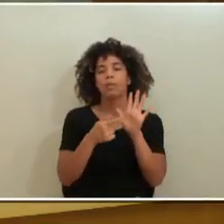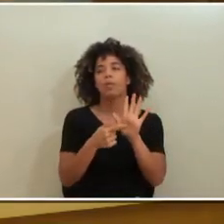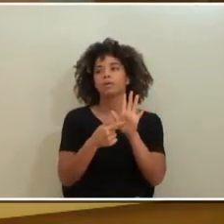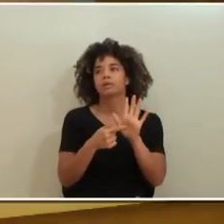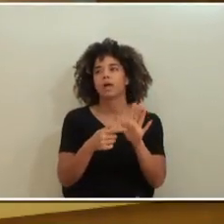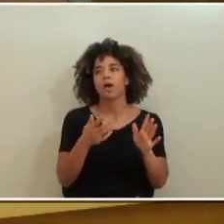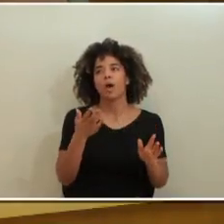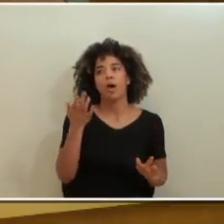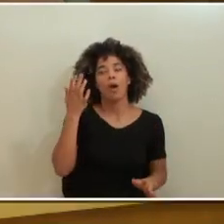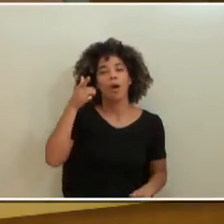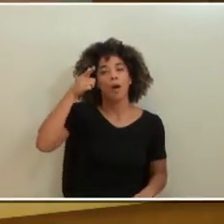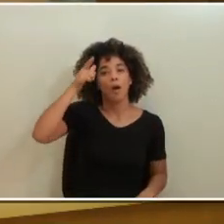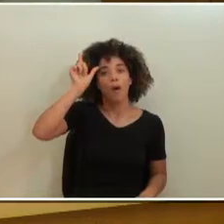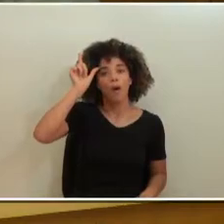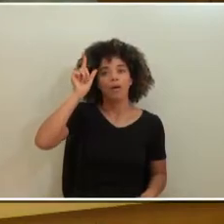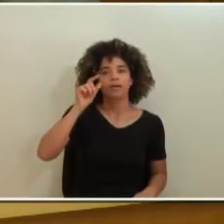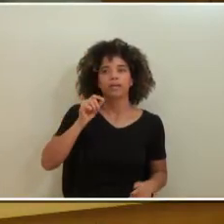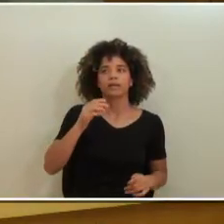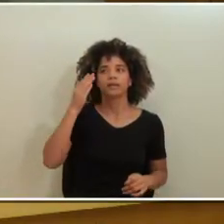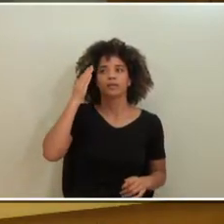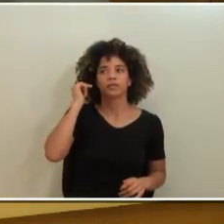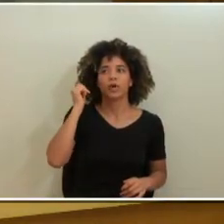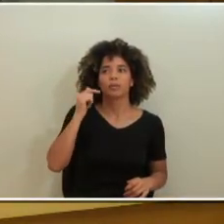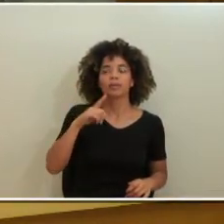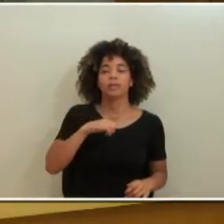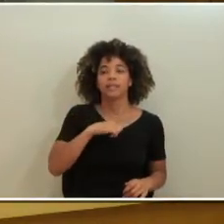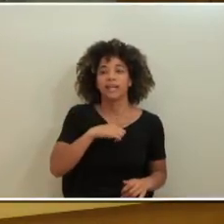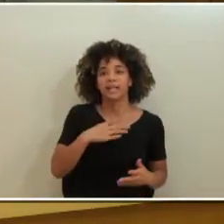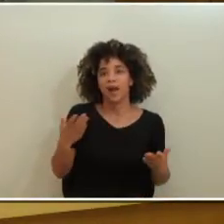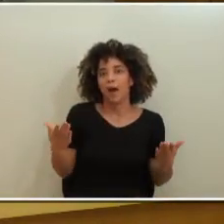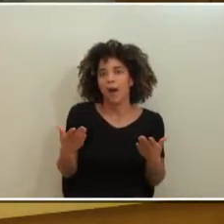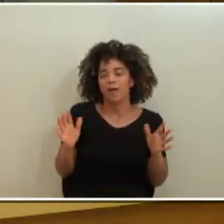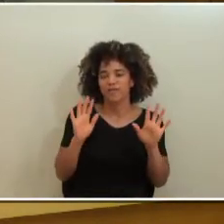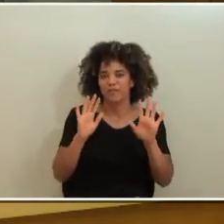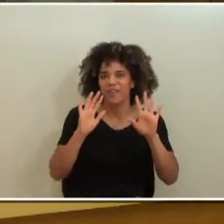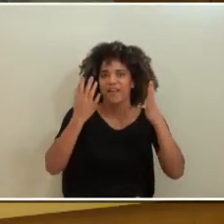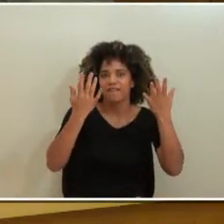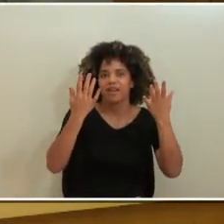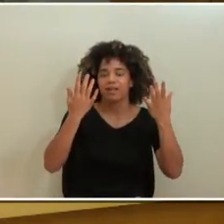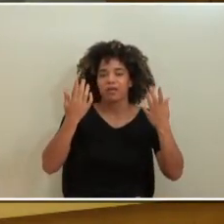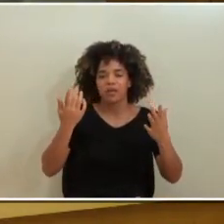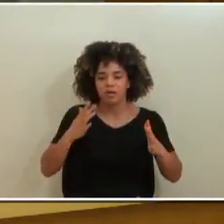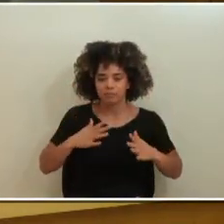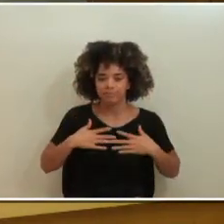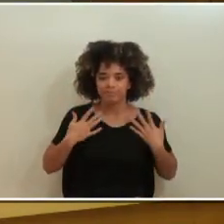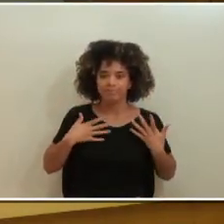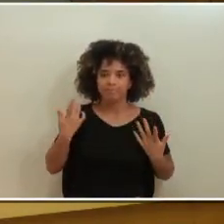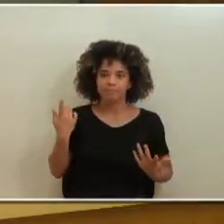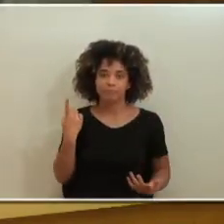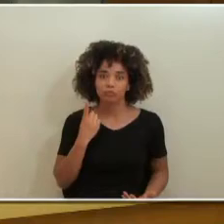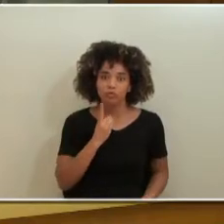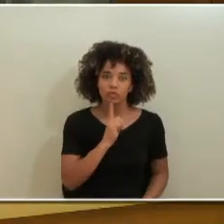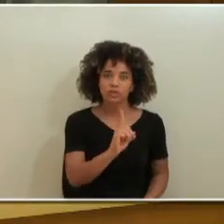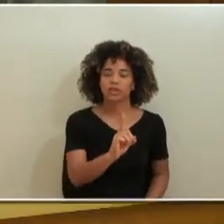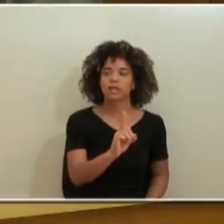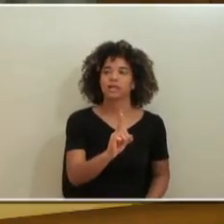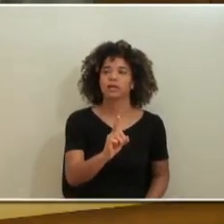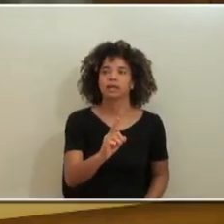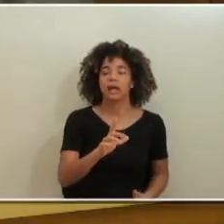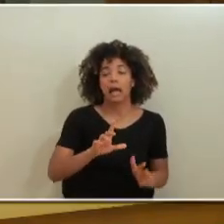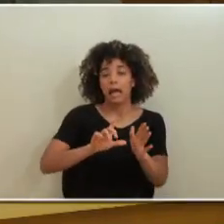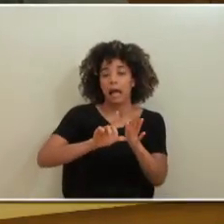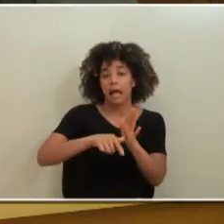sabendo ontem, pelo próprio Kiko, que esse evento ia acontecer hoje, e eu fiz questão de vir. Tá? Eu cheguei atrasado, porque eu estava lá no SER